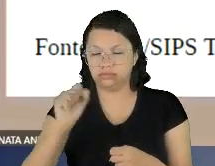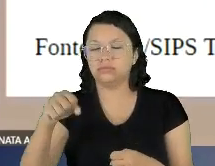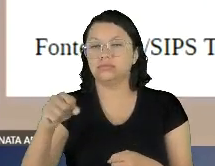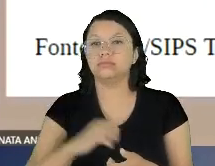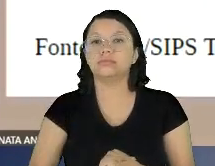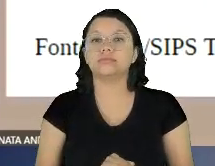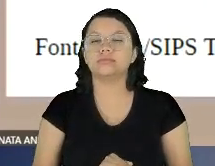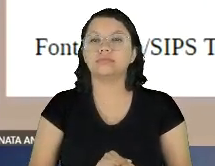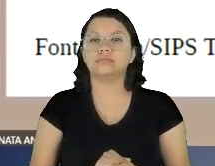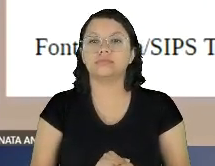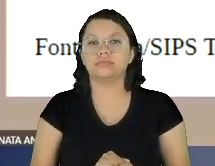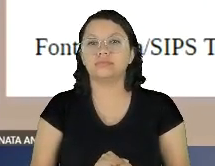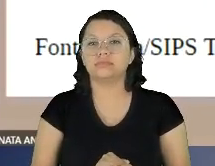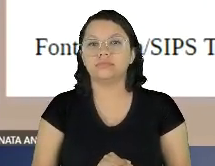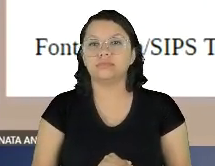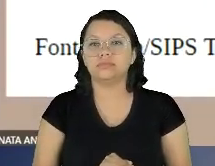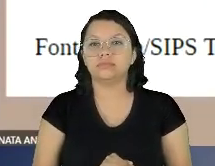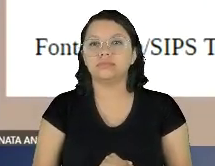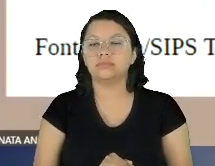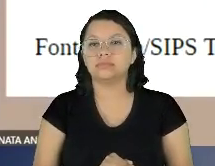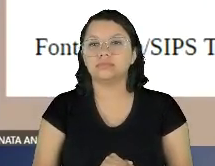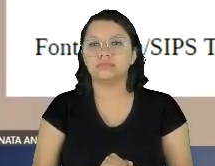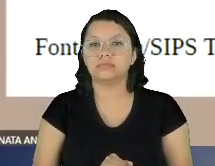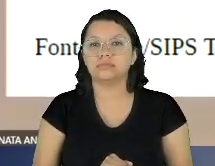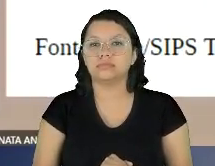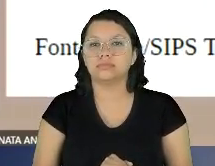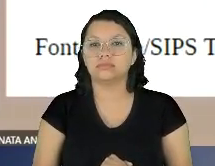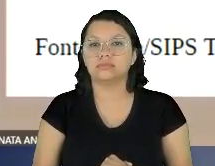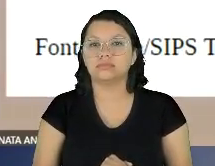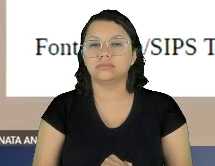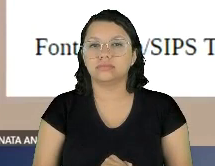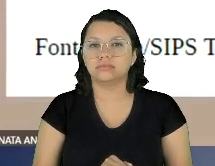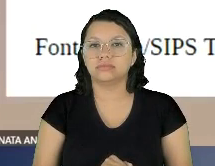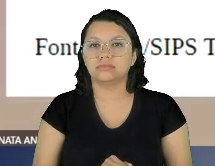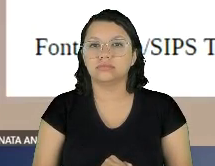Voltou. Voltou. Tá.